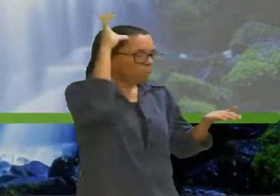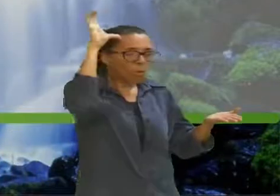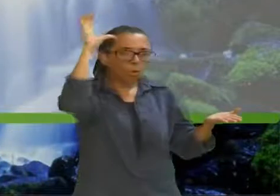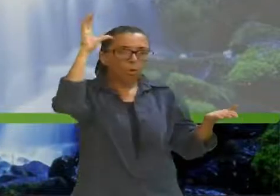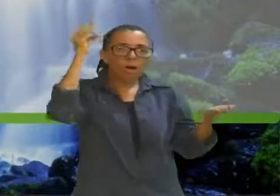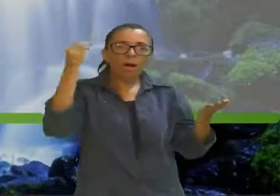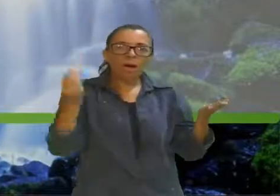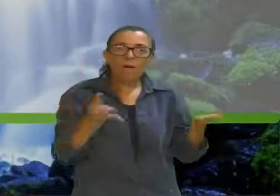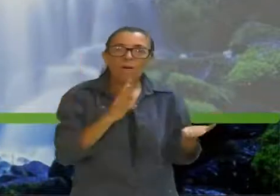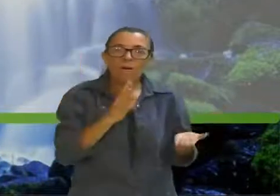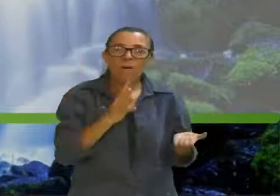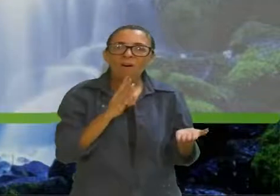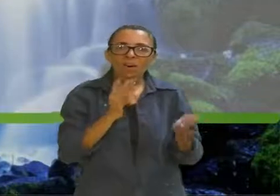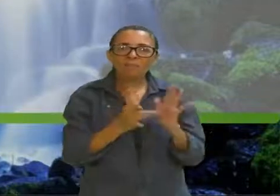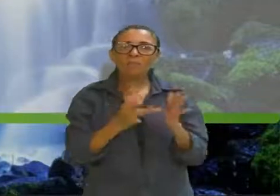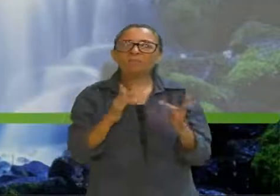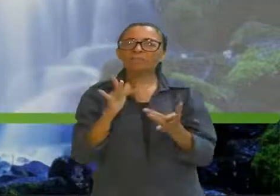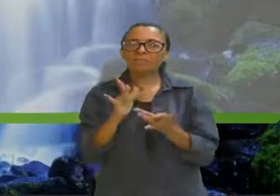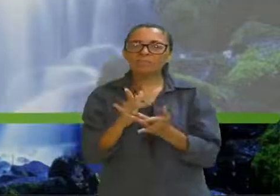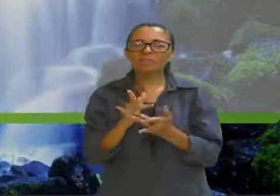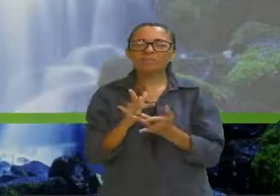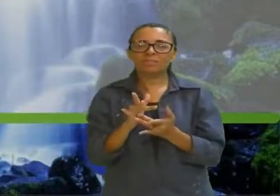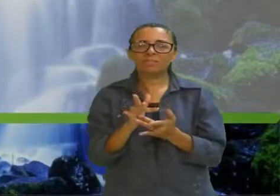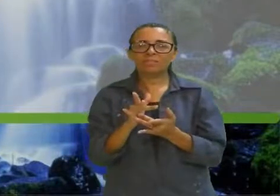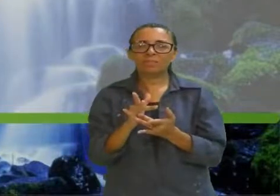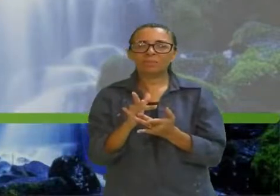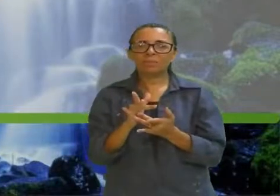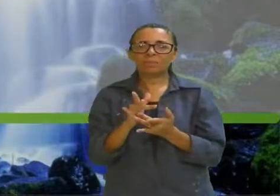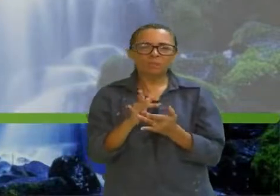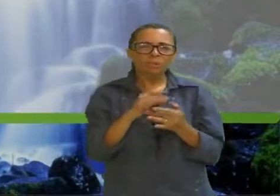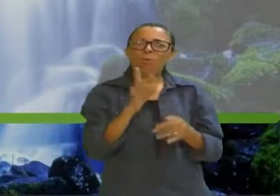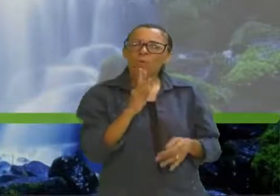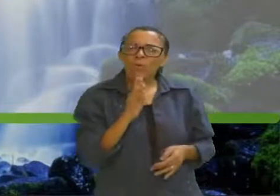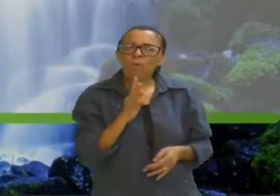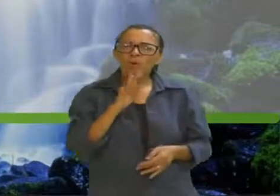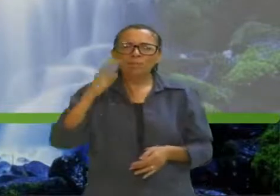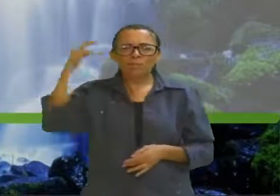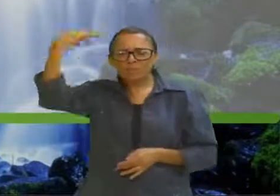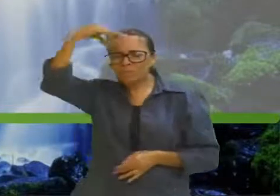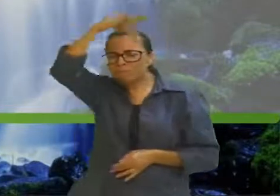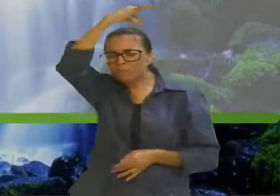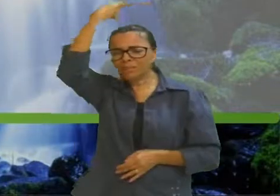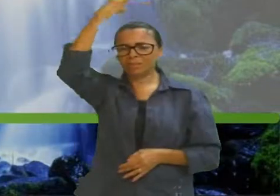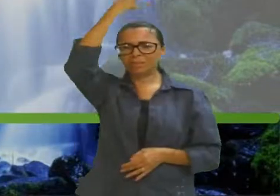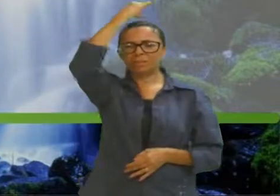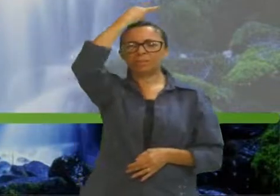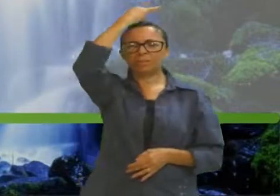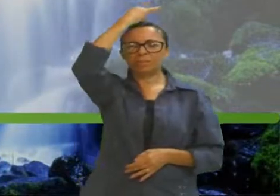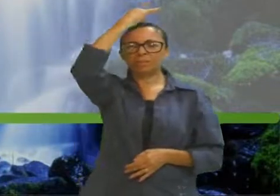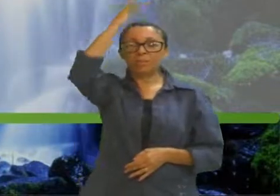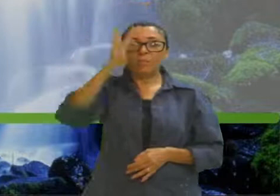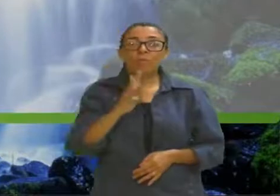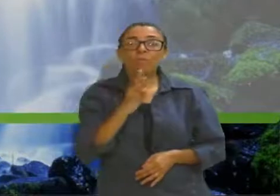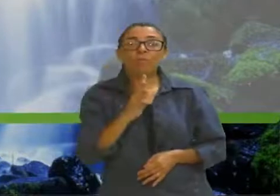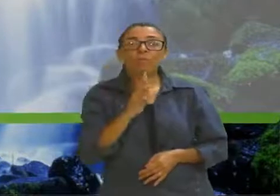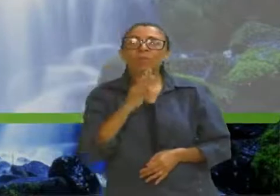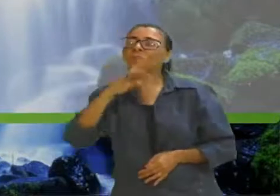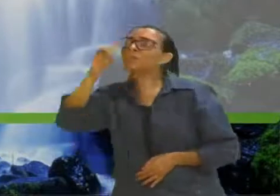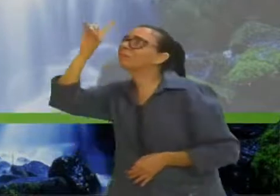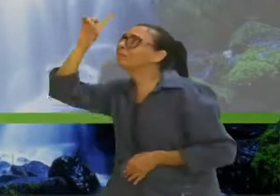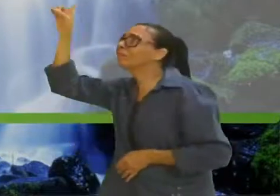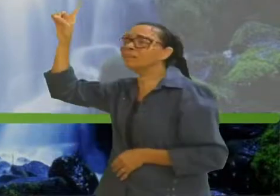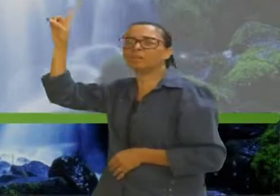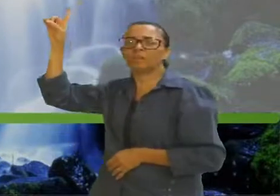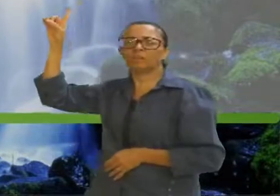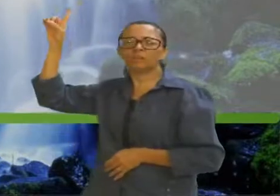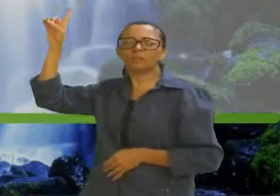Então o Espírito Santo irá lhe ensinar sobre Jesus, eu e você, de forma que nós possamos confiar